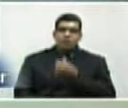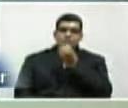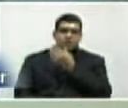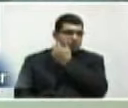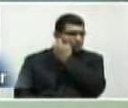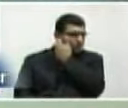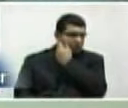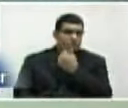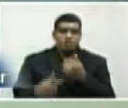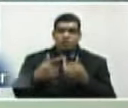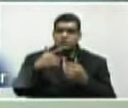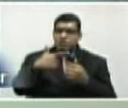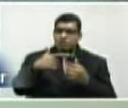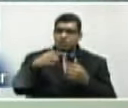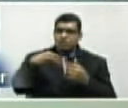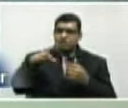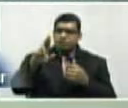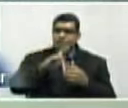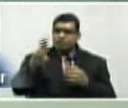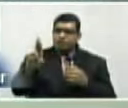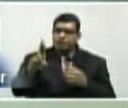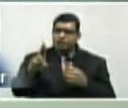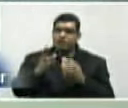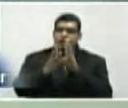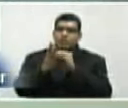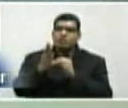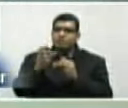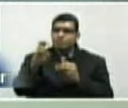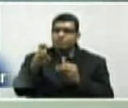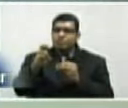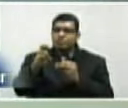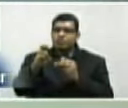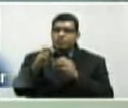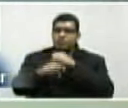São 200 milhões de reais nos últimos 5 anos.